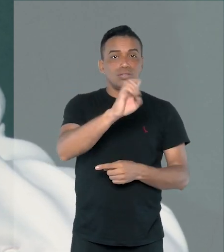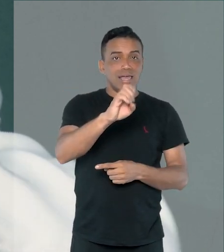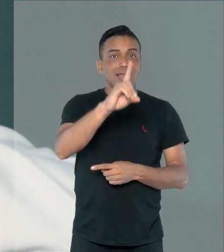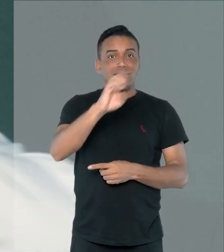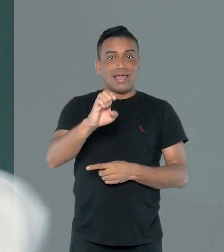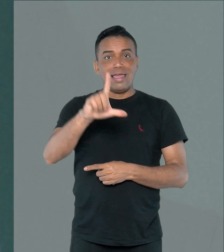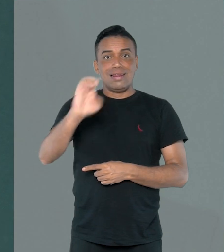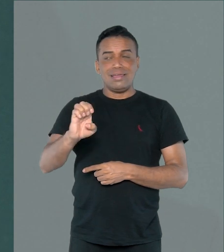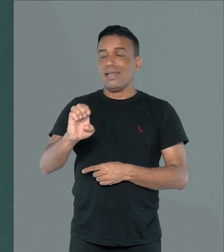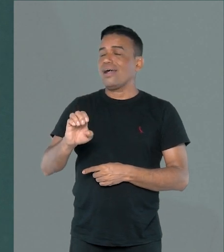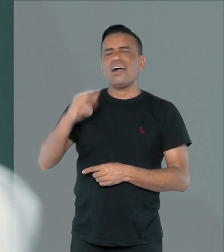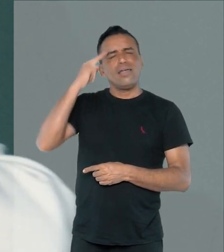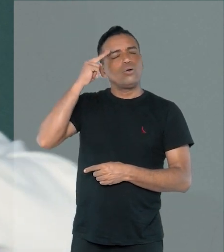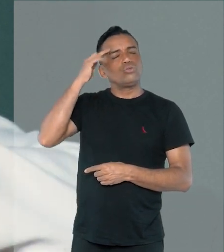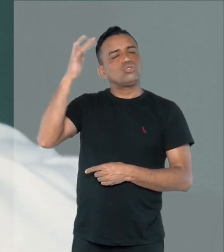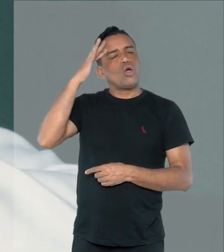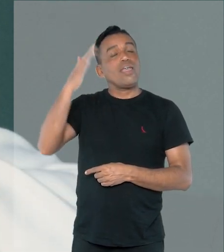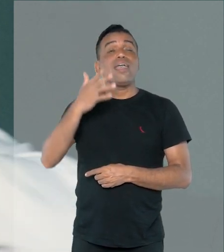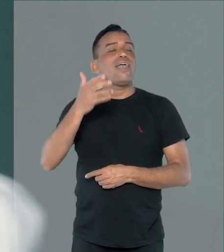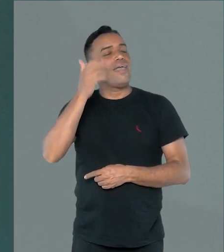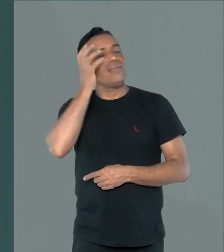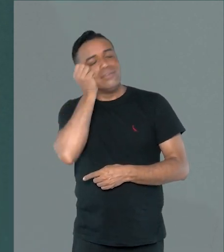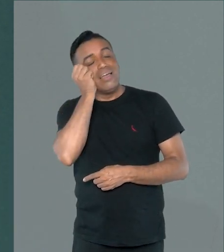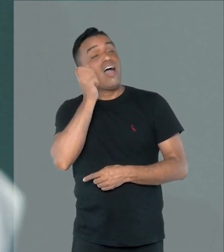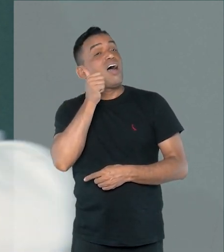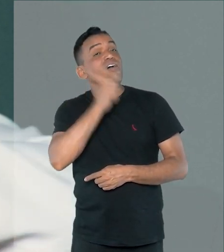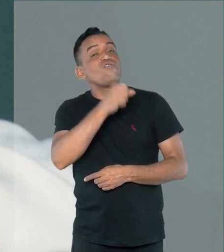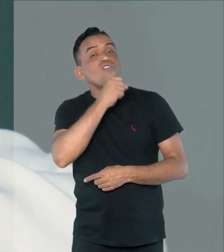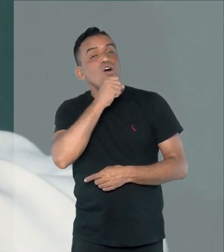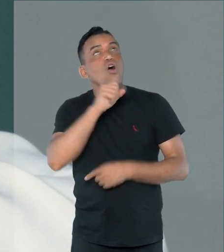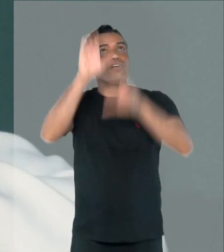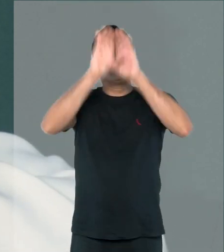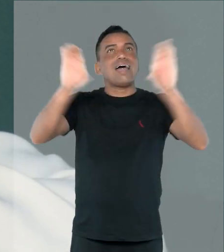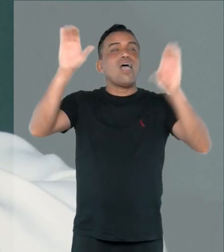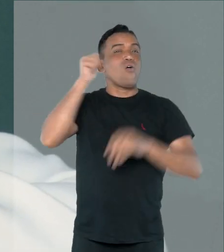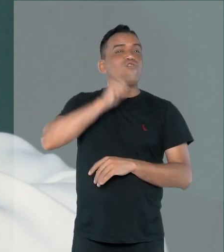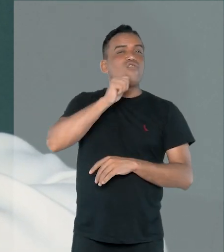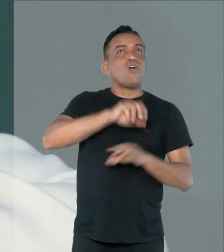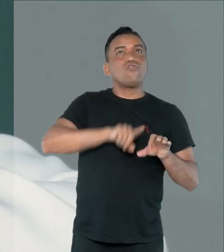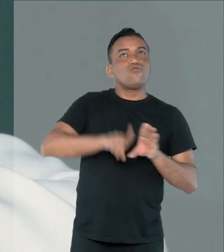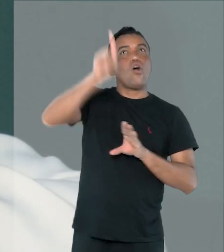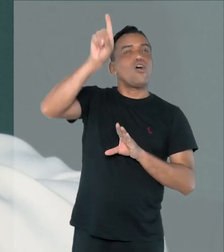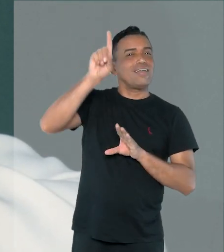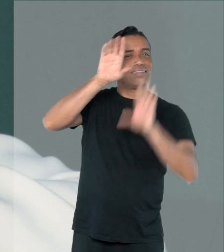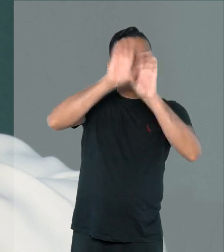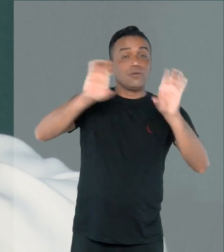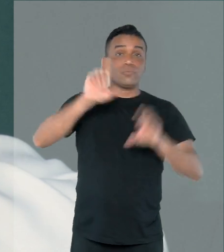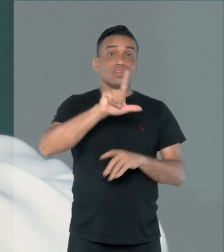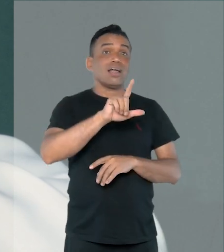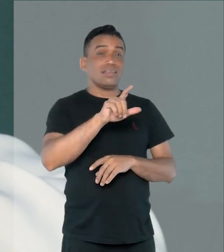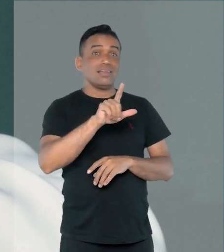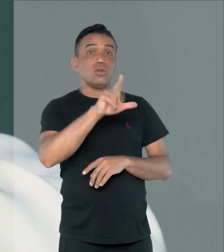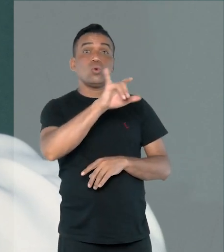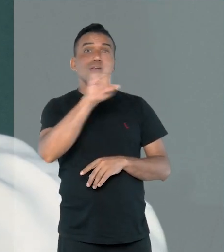no céu. E aí o Luiz, que tinha mais velho, né, que o pai tinha morrido já, diz: não